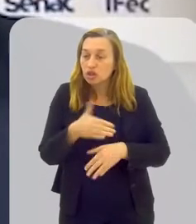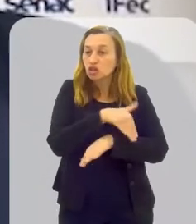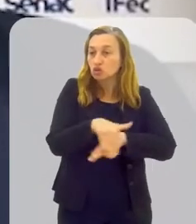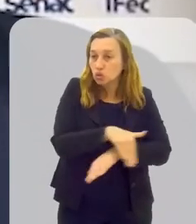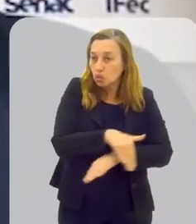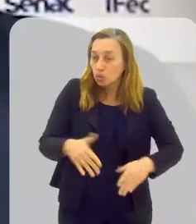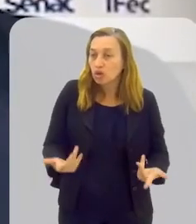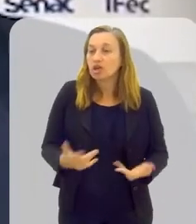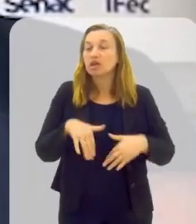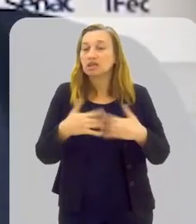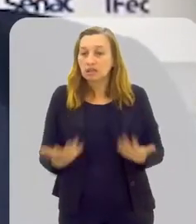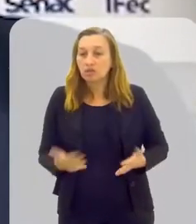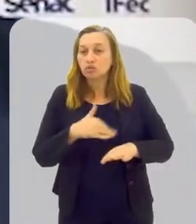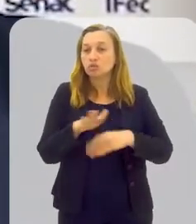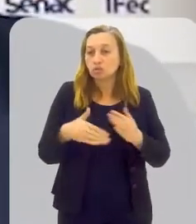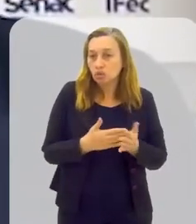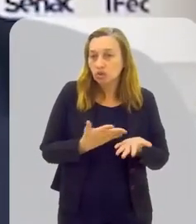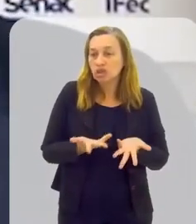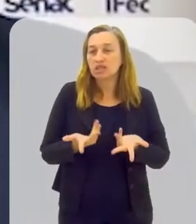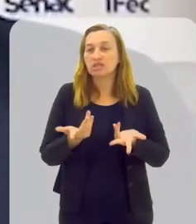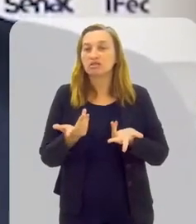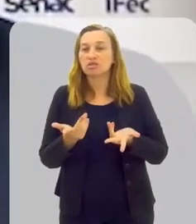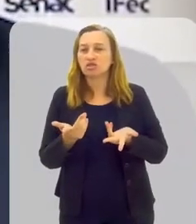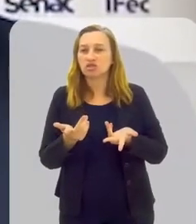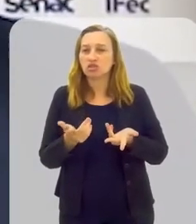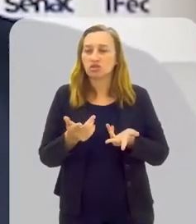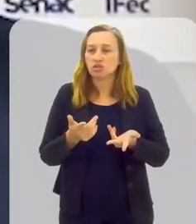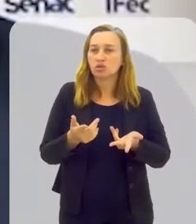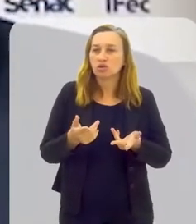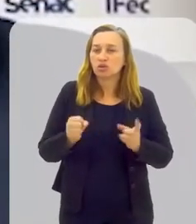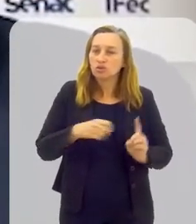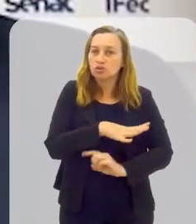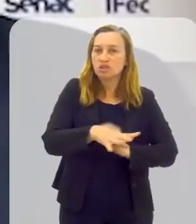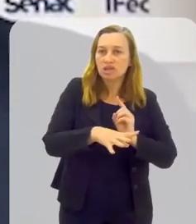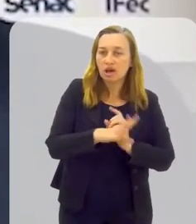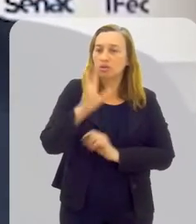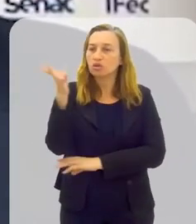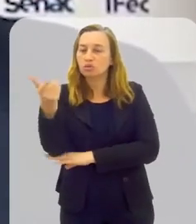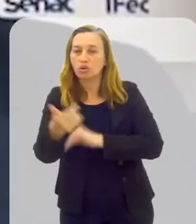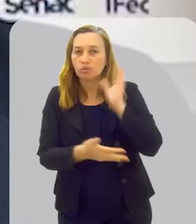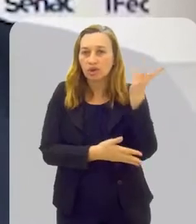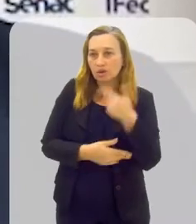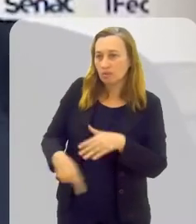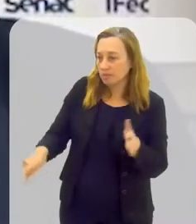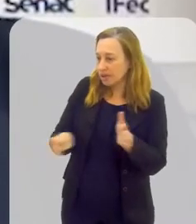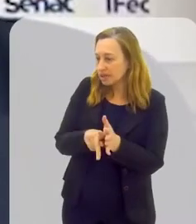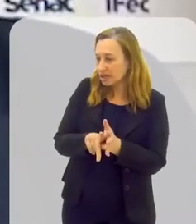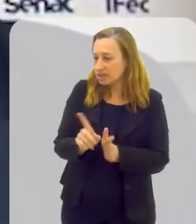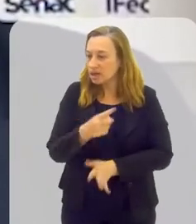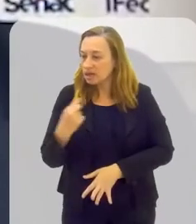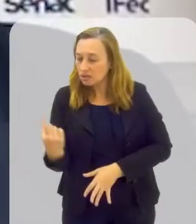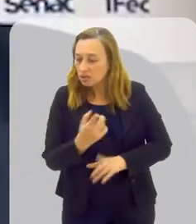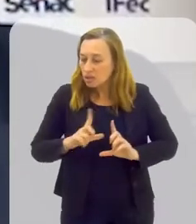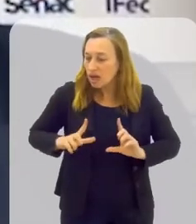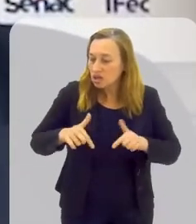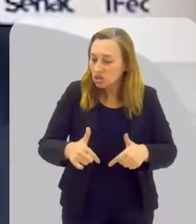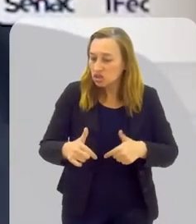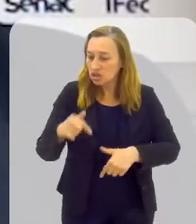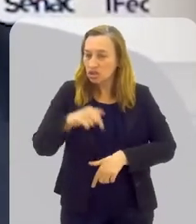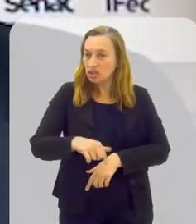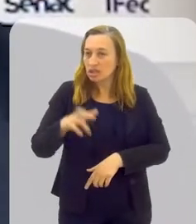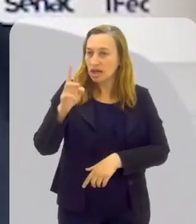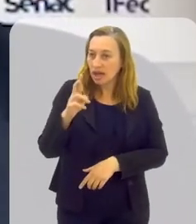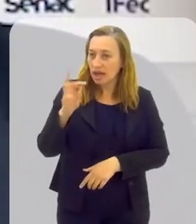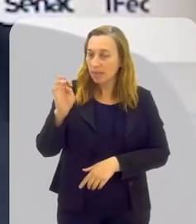então toda essa questão do SG né do da governança do Social e do ambiental Faz parte dessa nossa